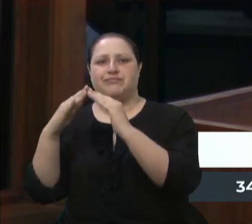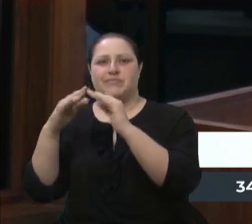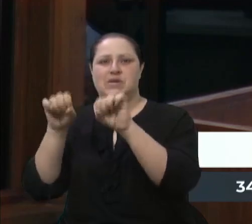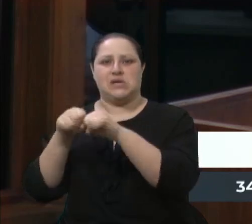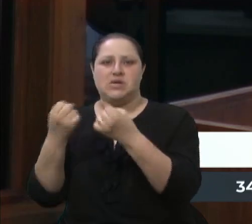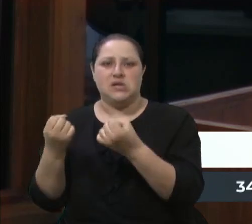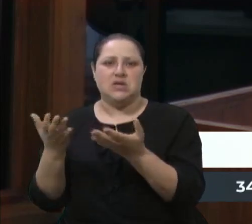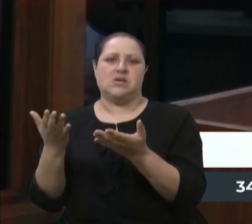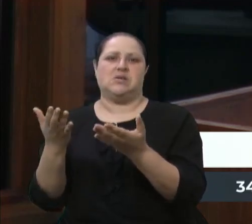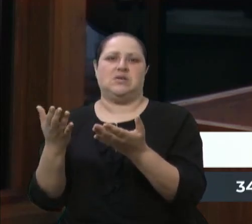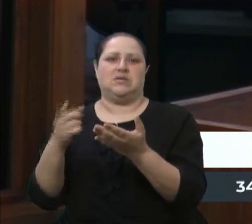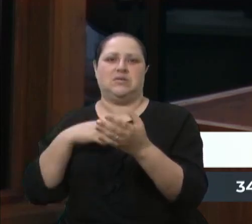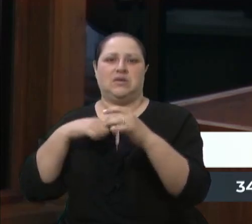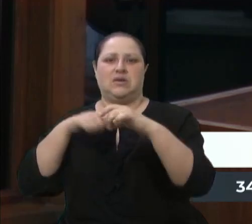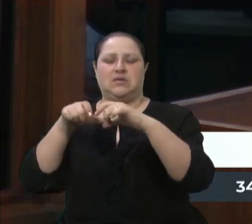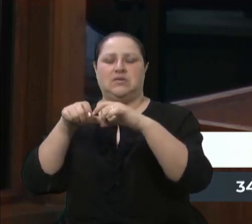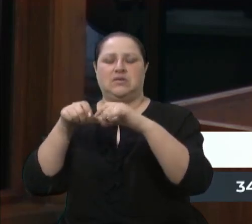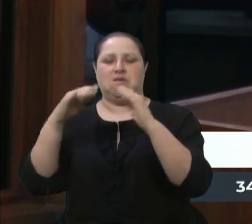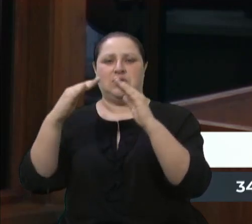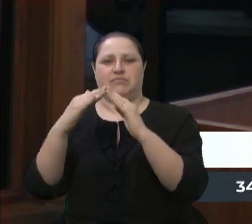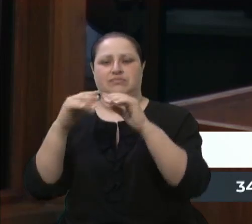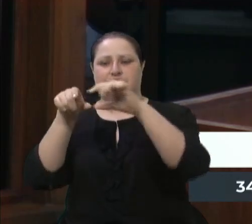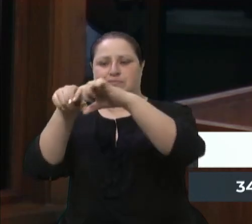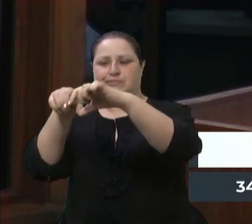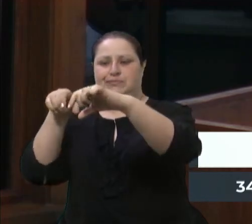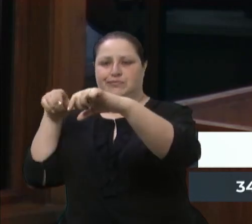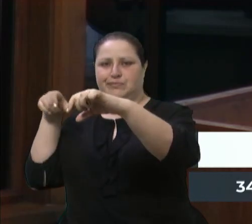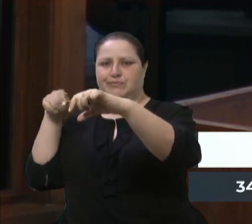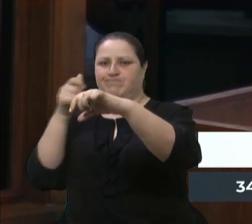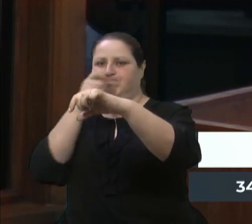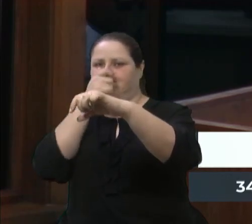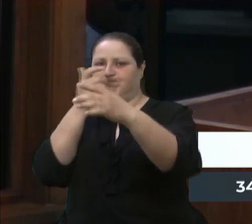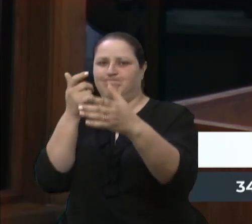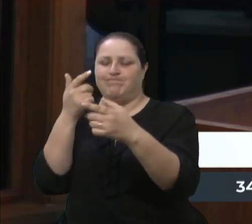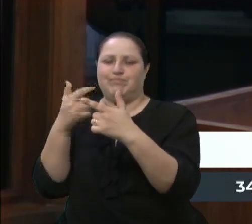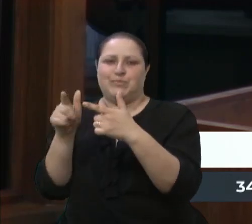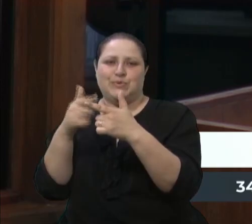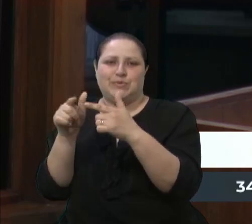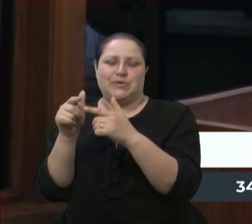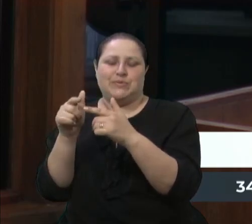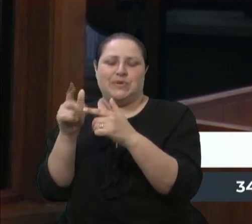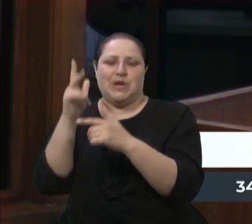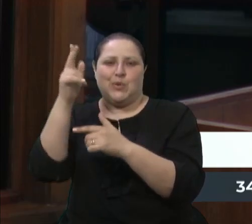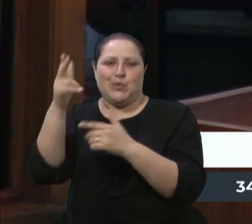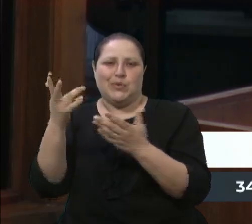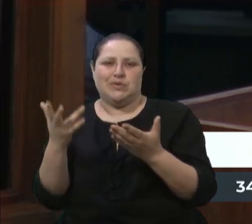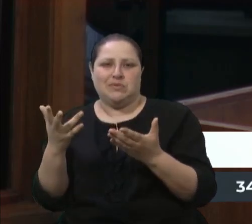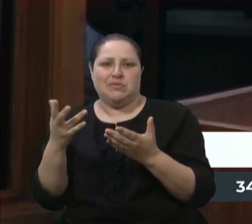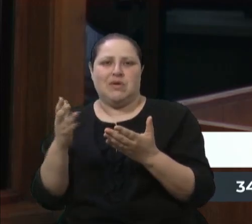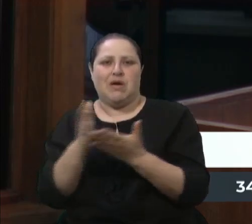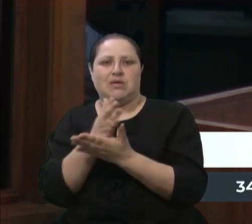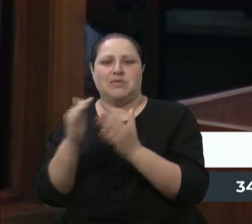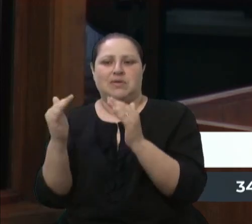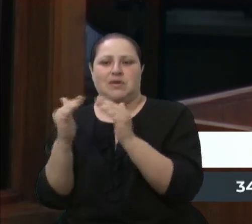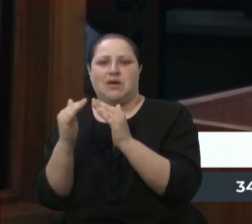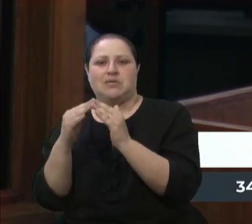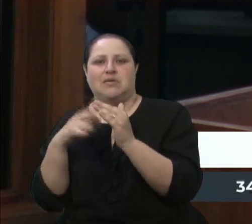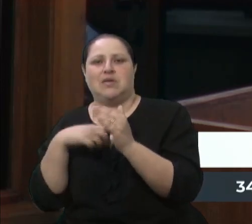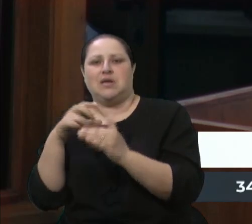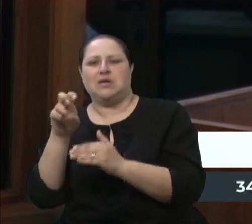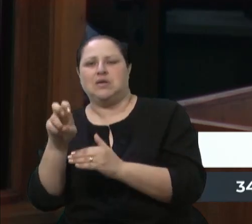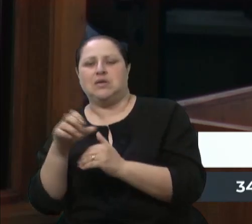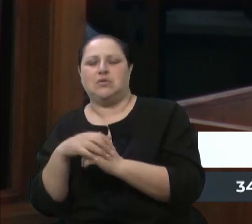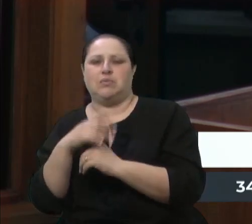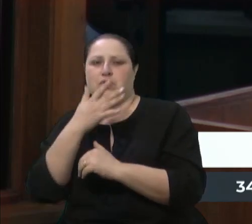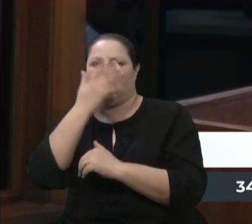a calha, dá o problema na luz, numa casa que tem 5, 6, 3 pessoas. Agora vocês pensem